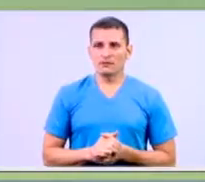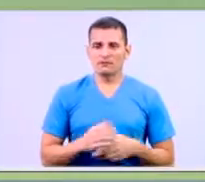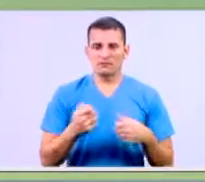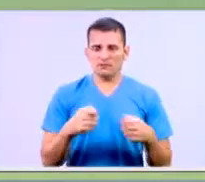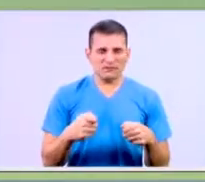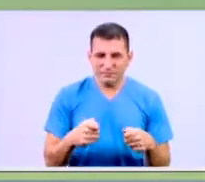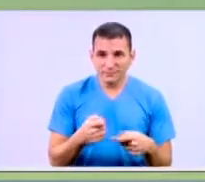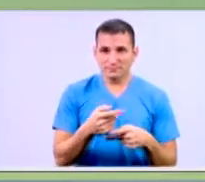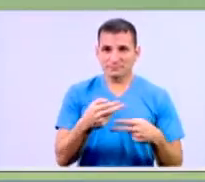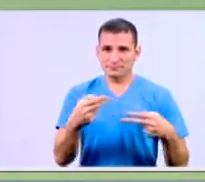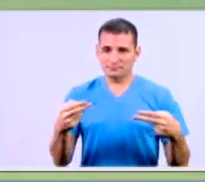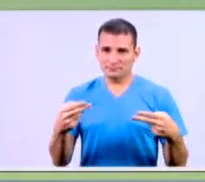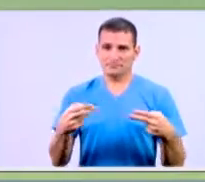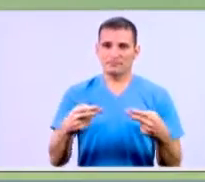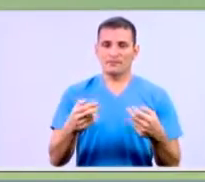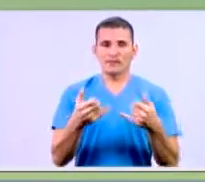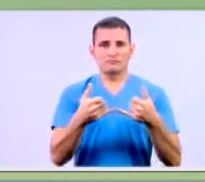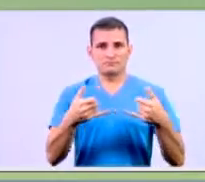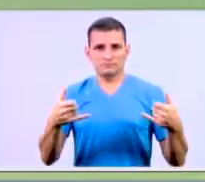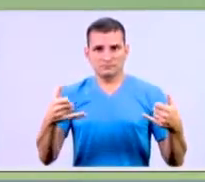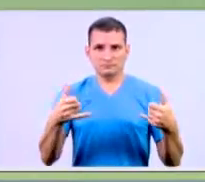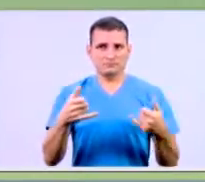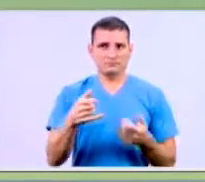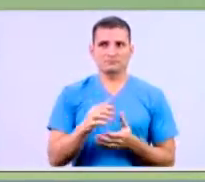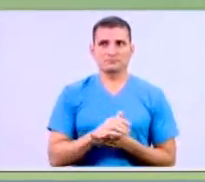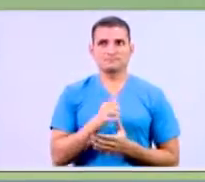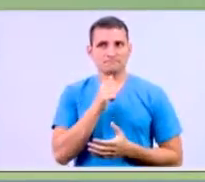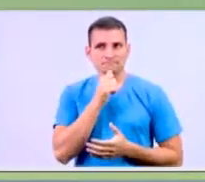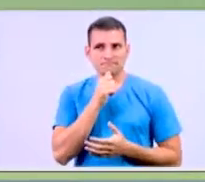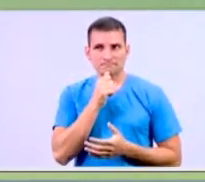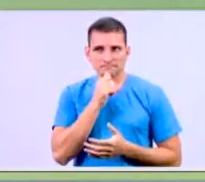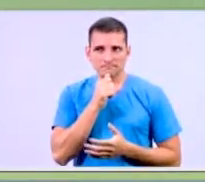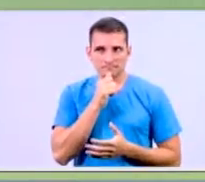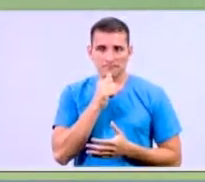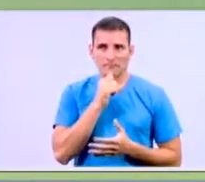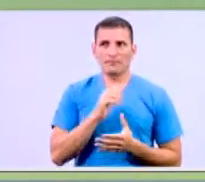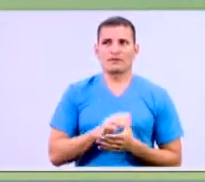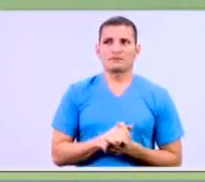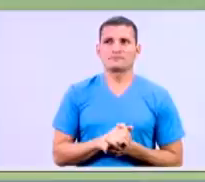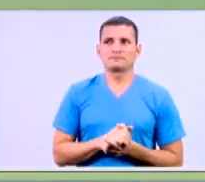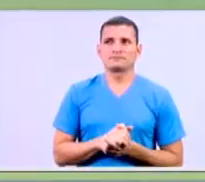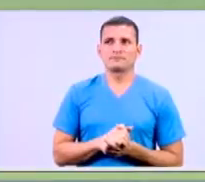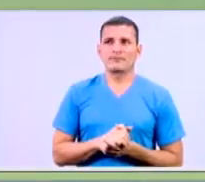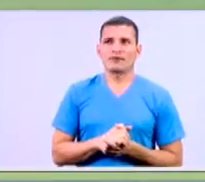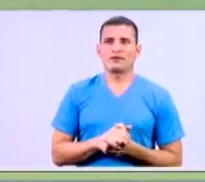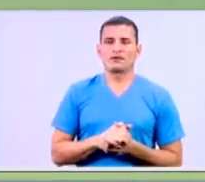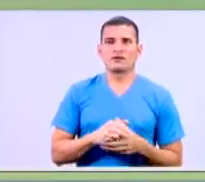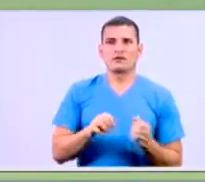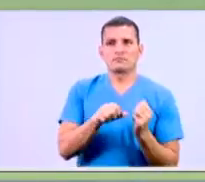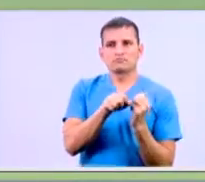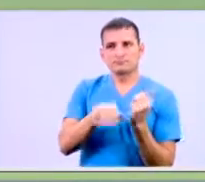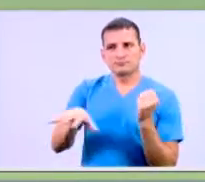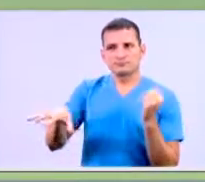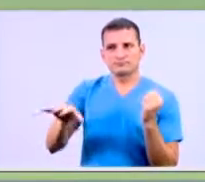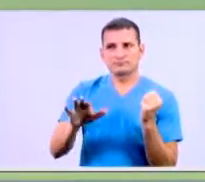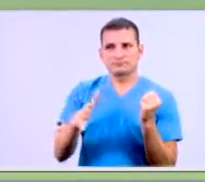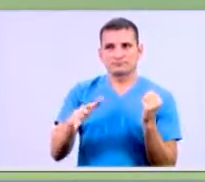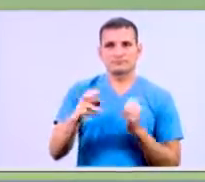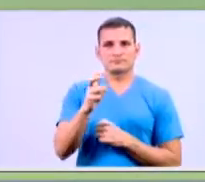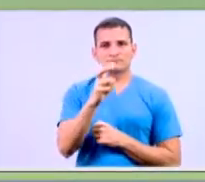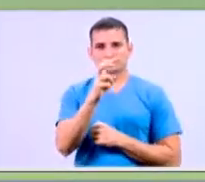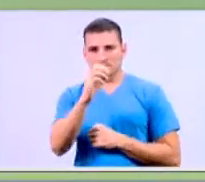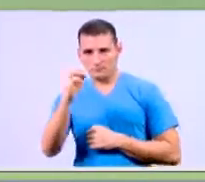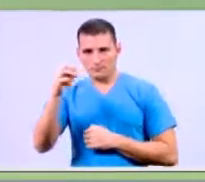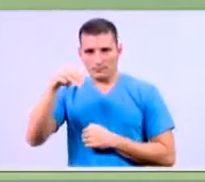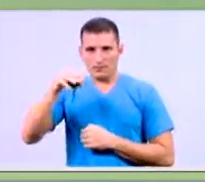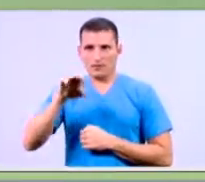aparelhos sem fios, que trafeguem em pelo menos 500 megabits. Você sugeriu